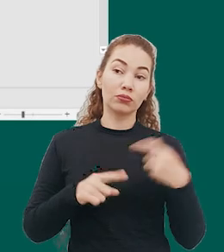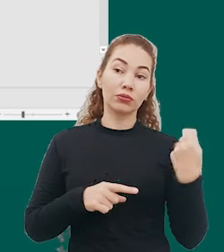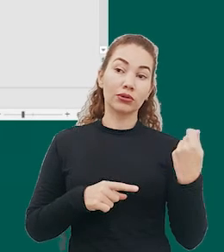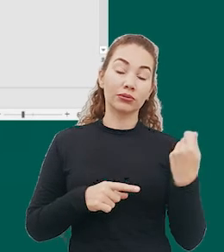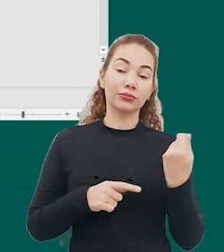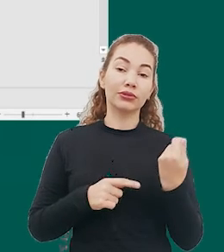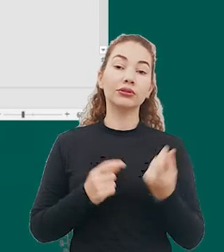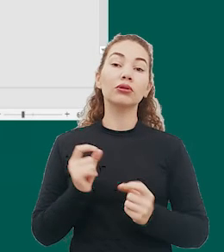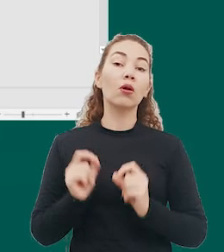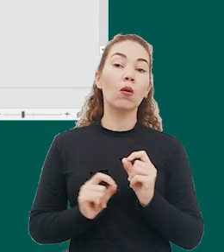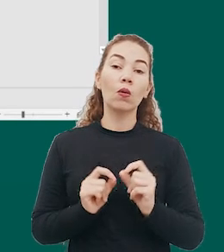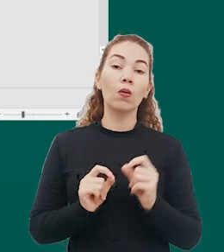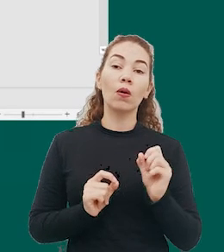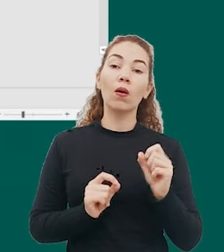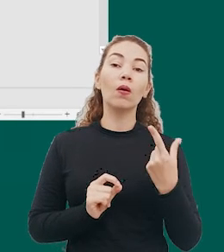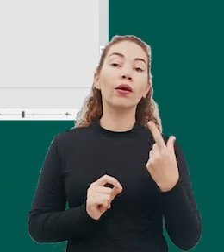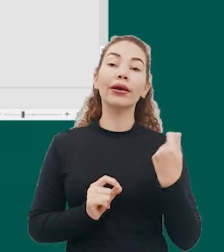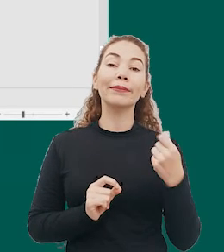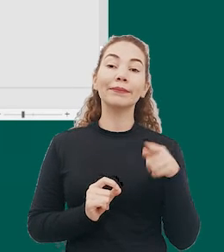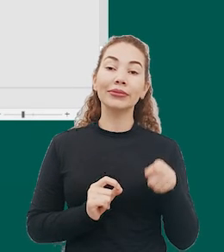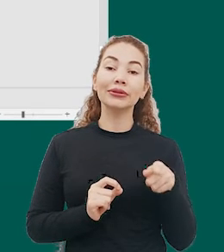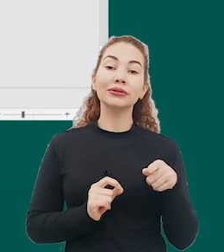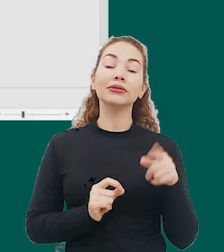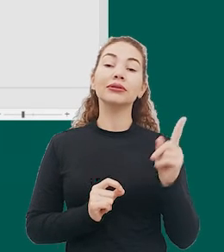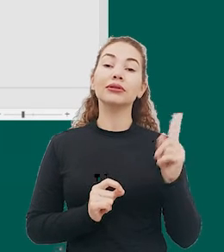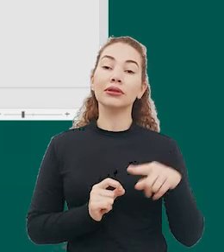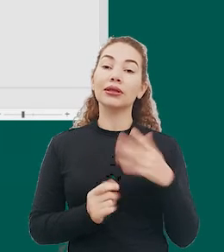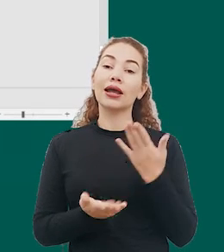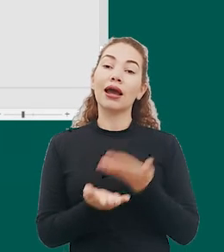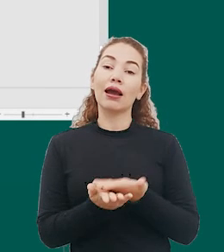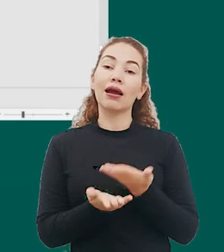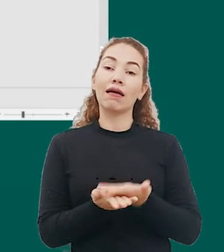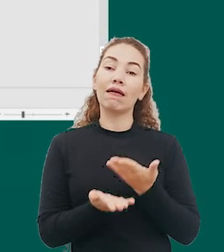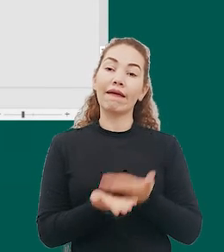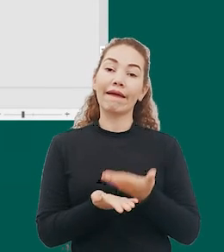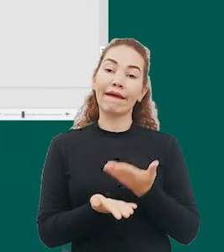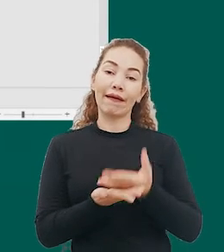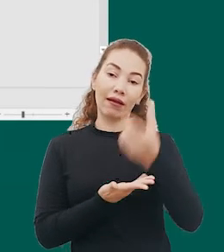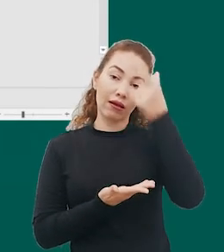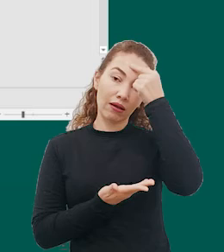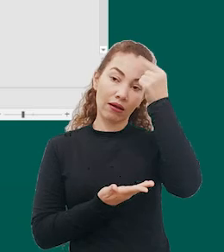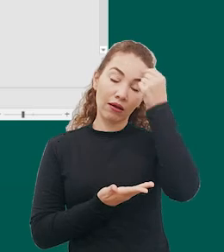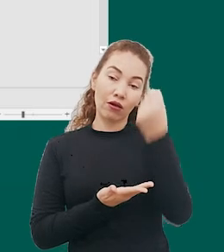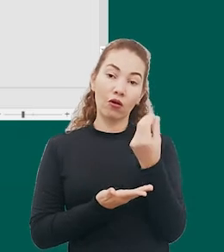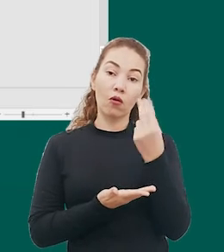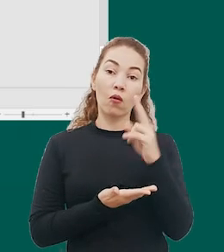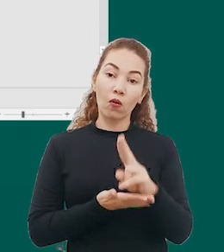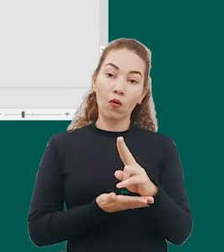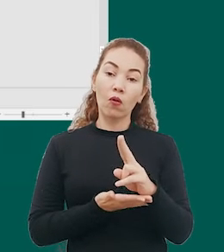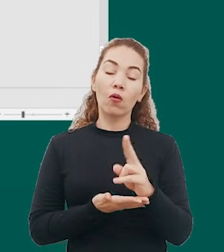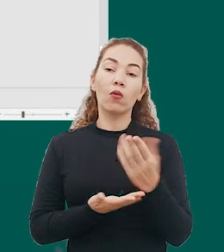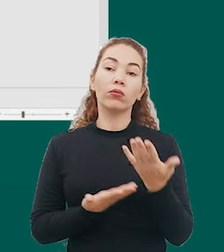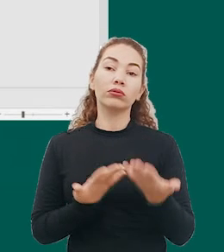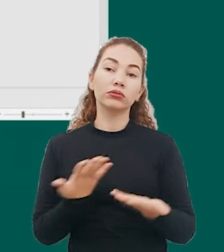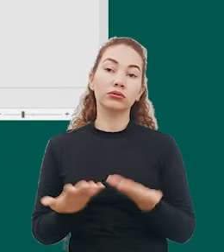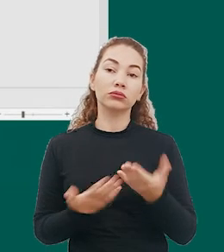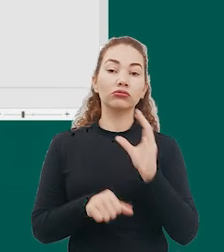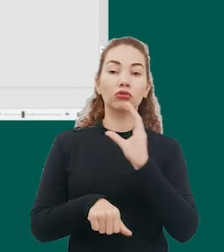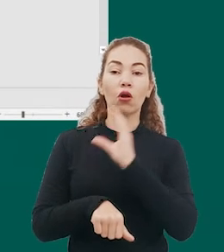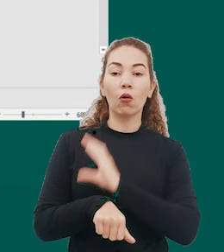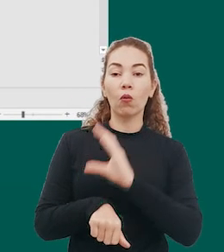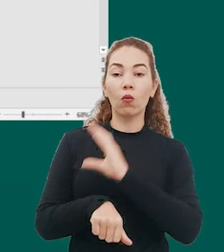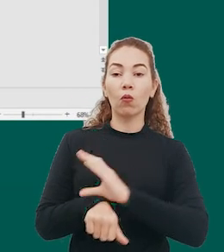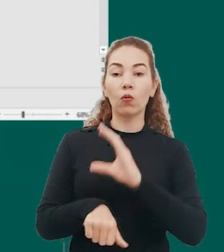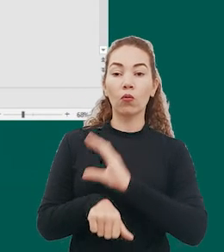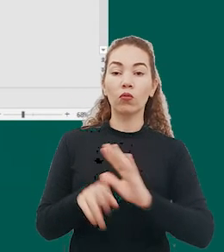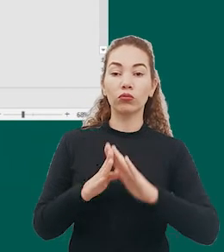uma condição. Qual é a condição? Que ele seja estudante universitário ou ele esteja cursando